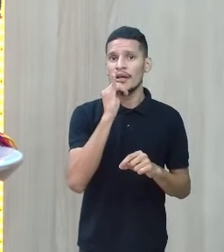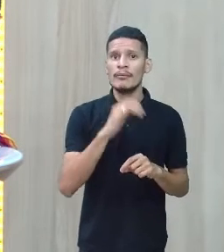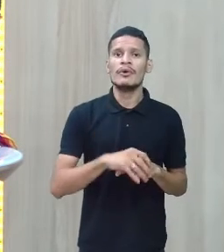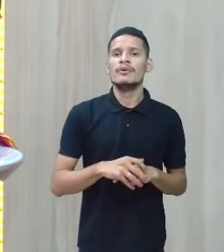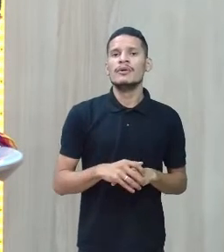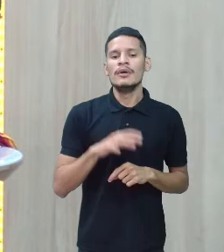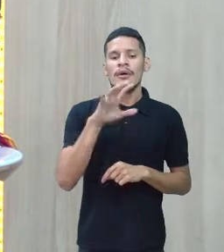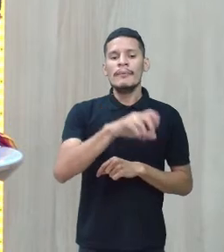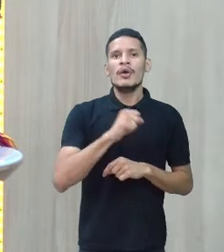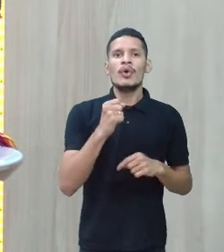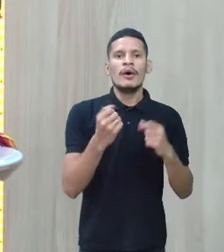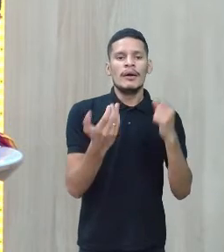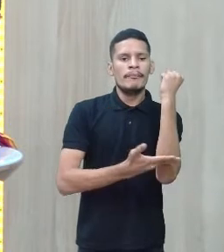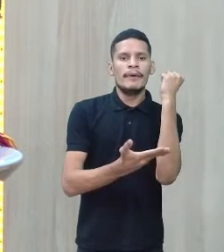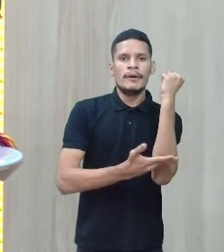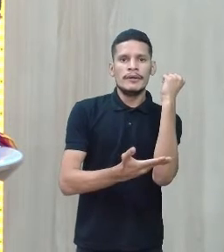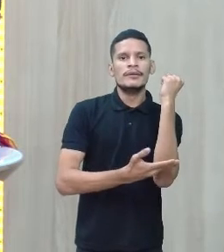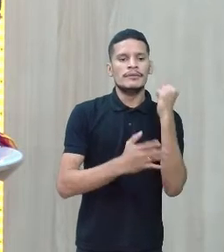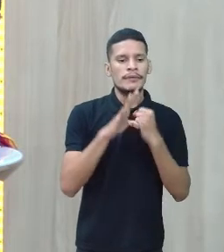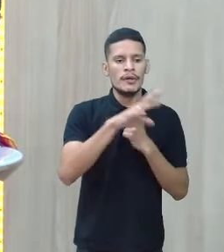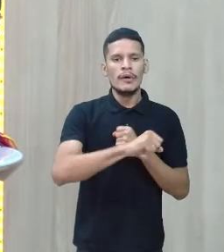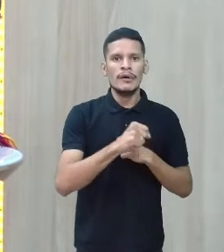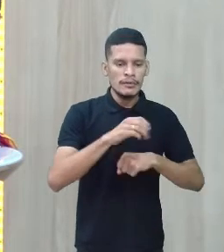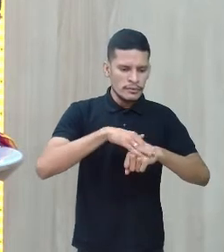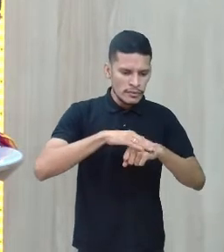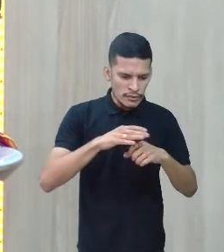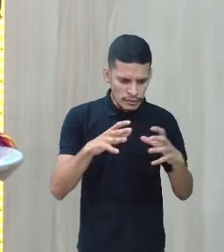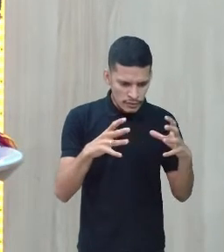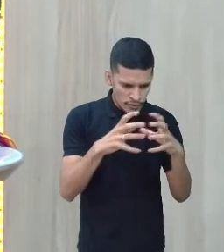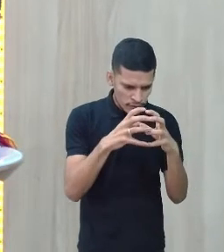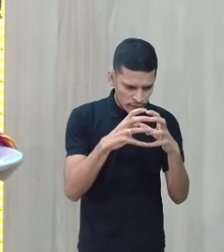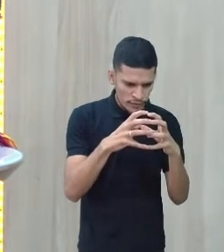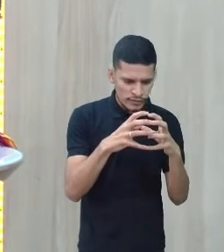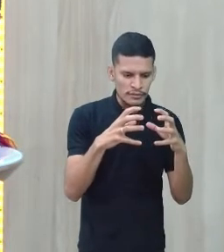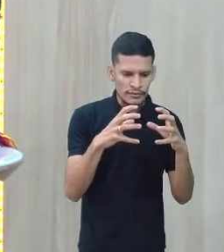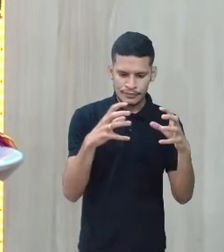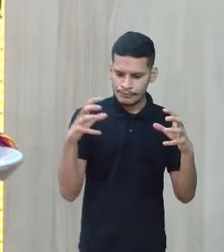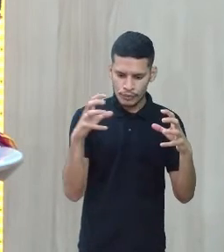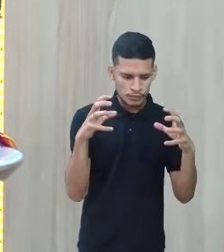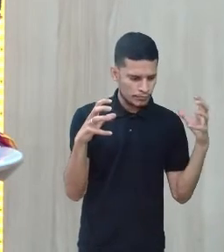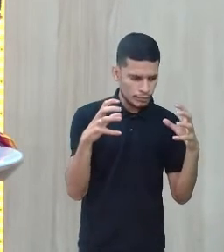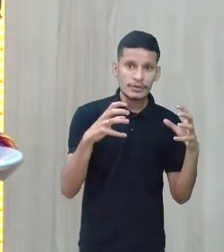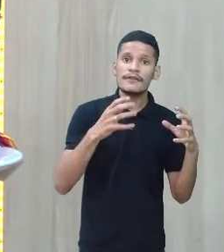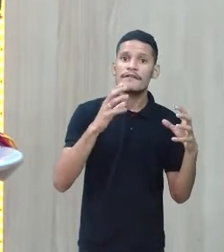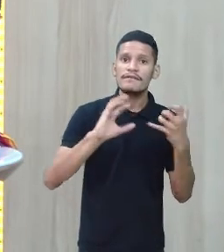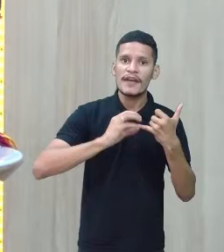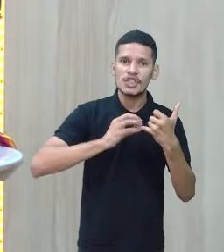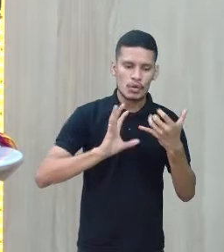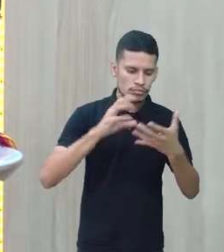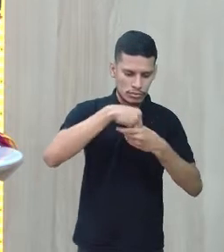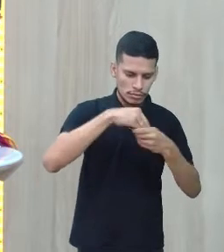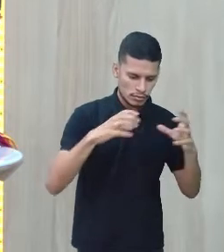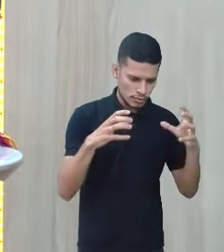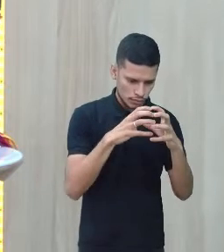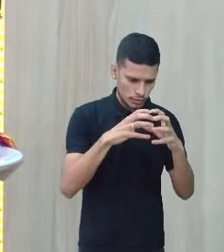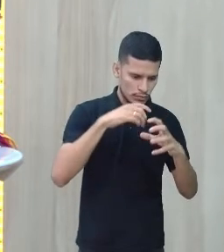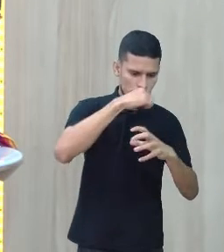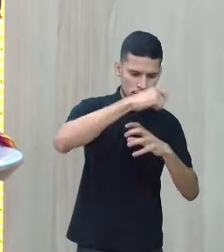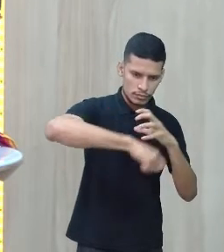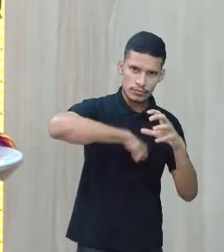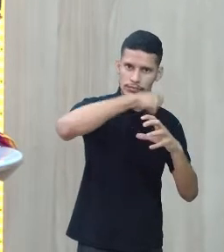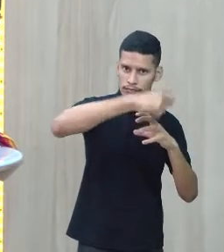uma garrafa PET, pegou duas partes dela, colocou o feijão dentro também, e aí a mesma